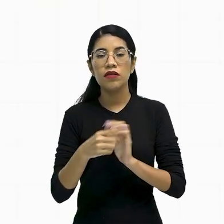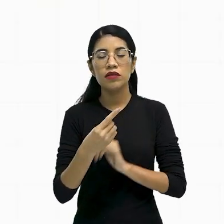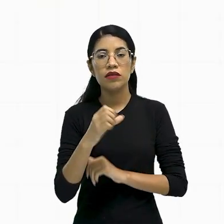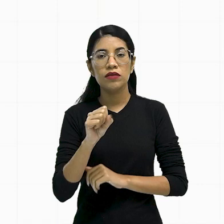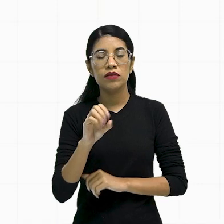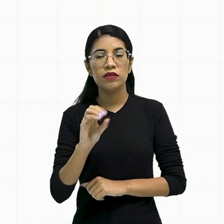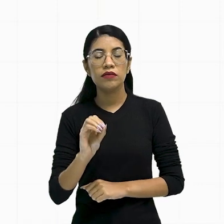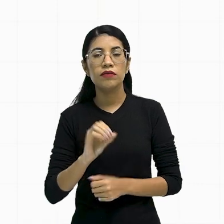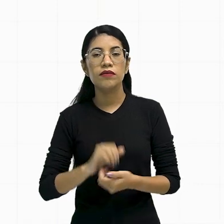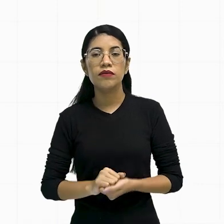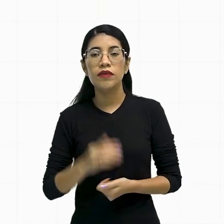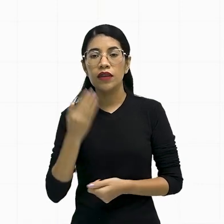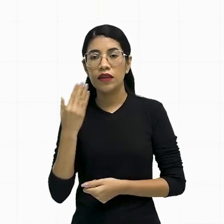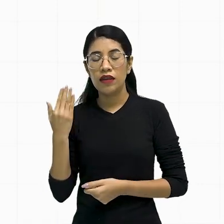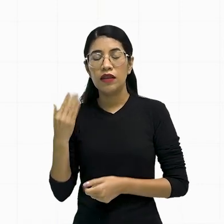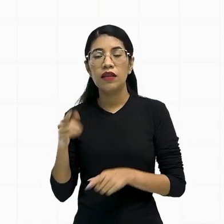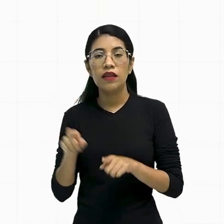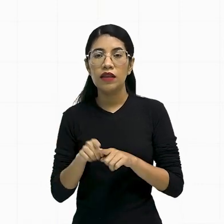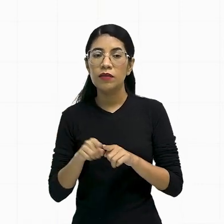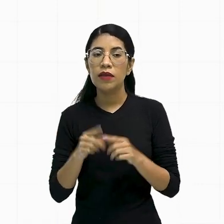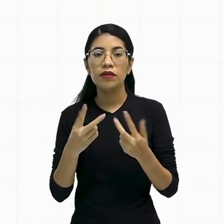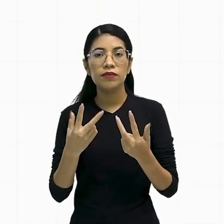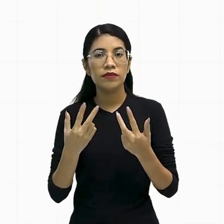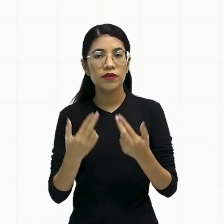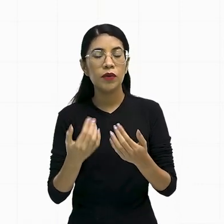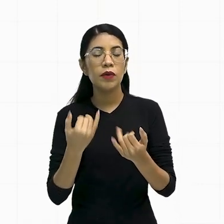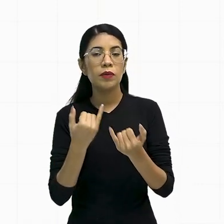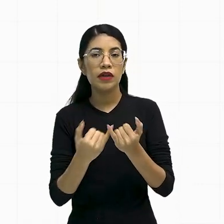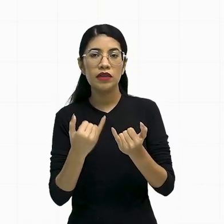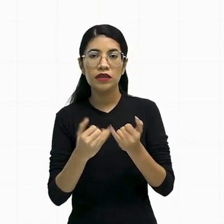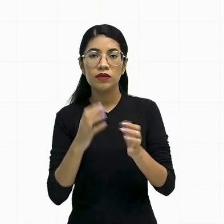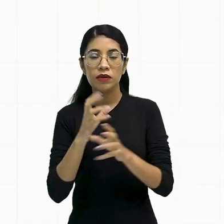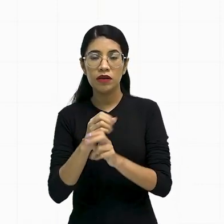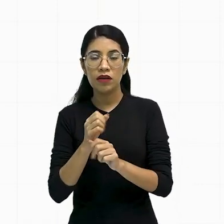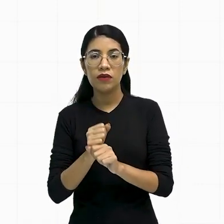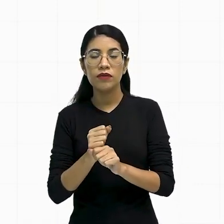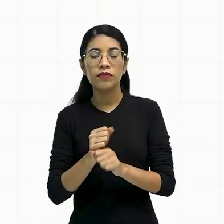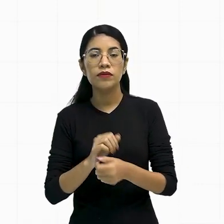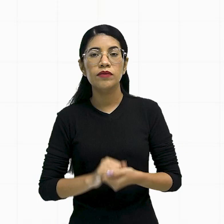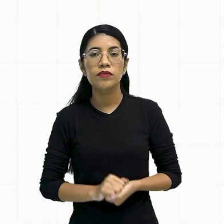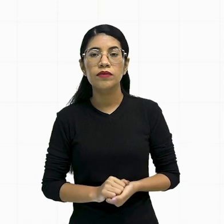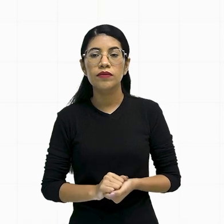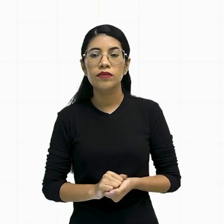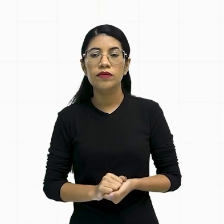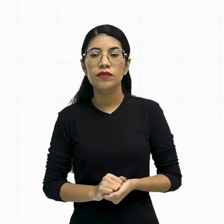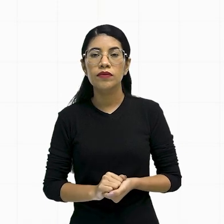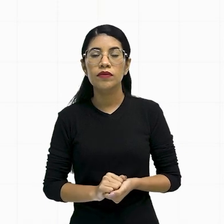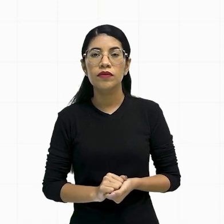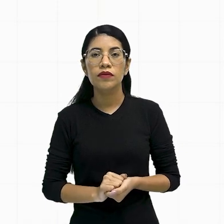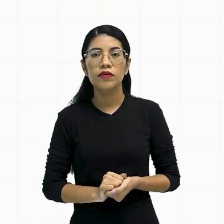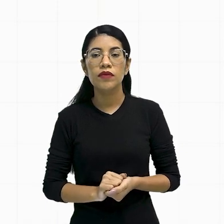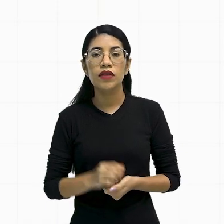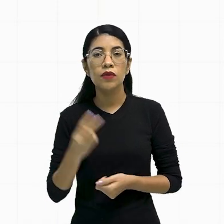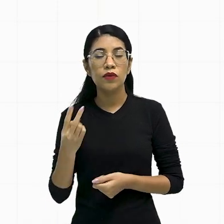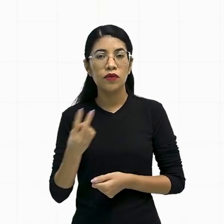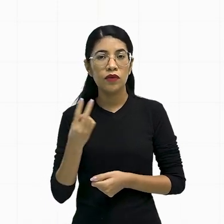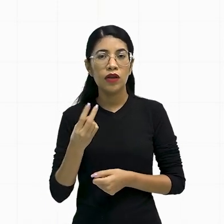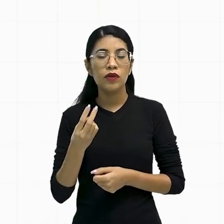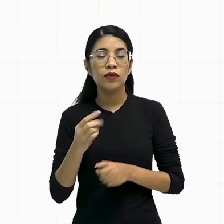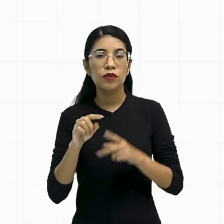180 graus. Essa aqui é a mesma, bem parecido com o exemplo 4, tá? Então, qual o valor do